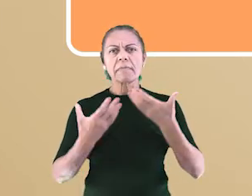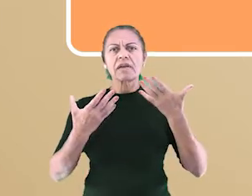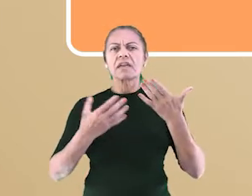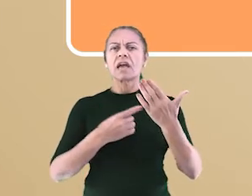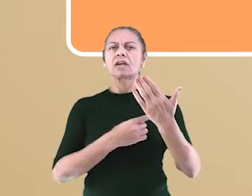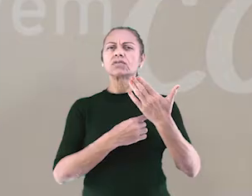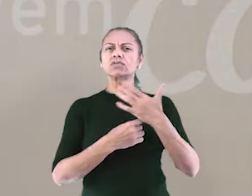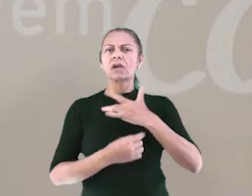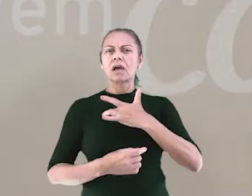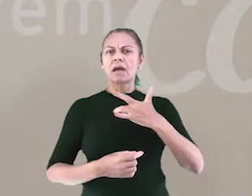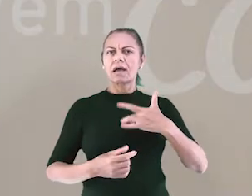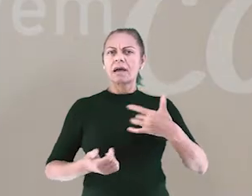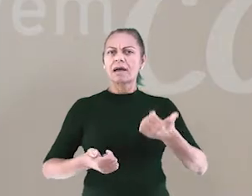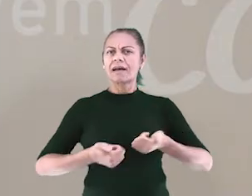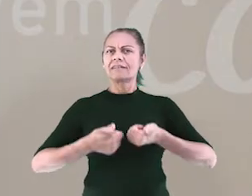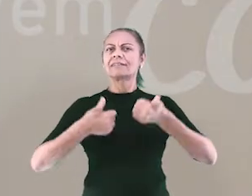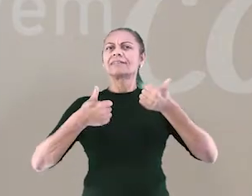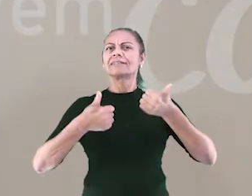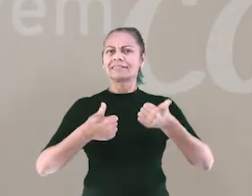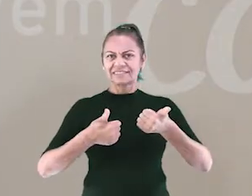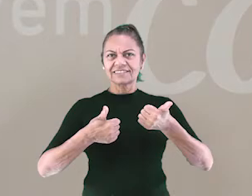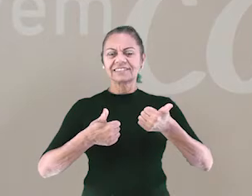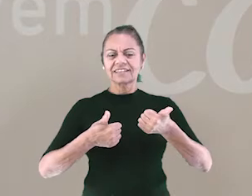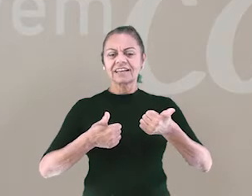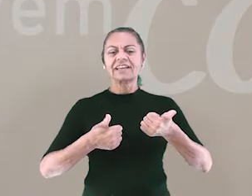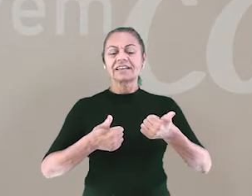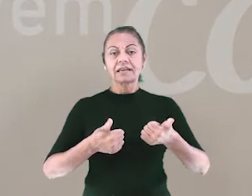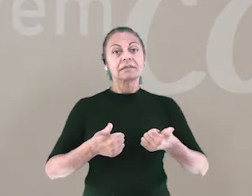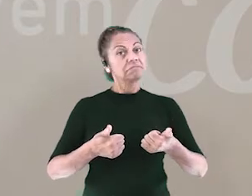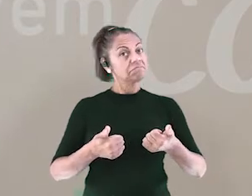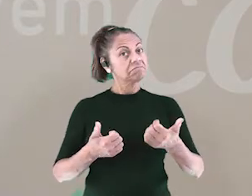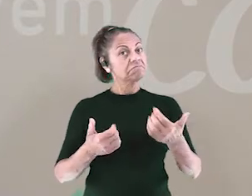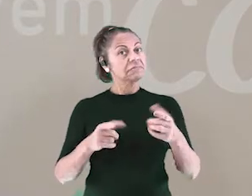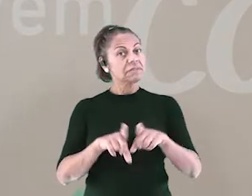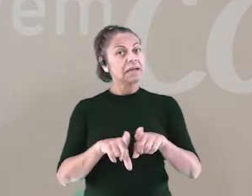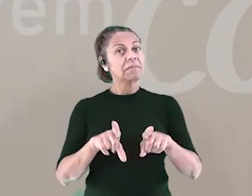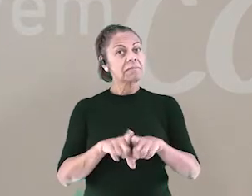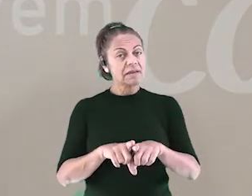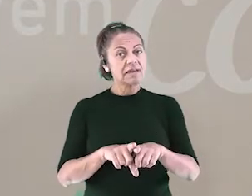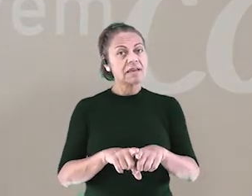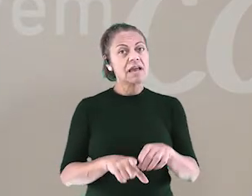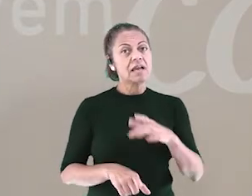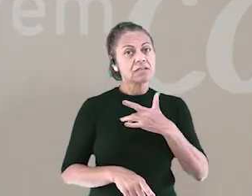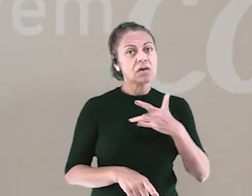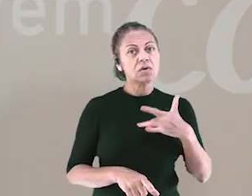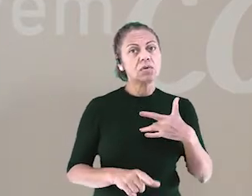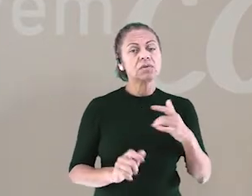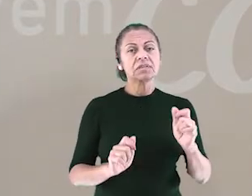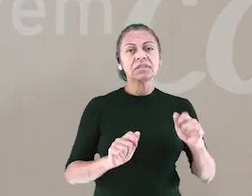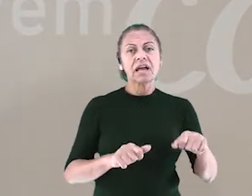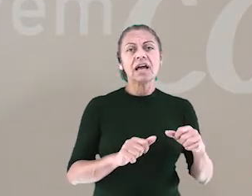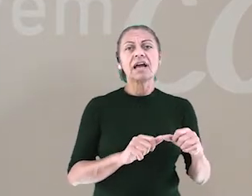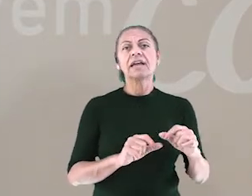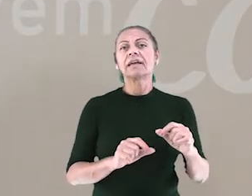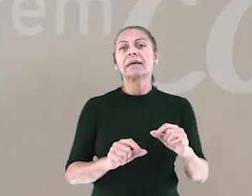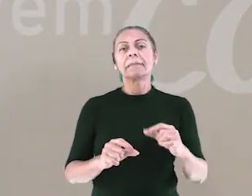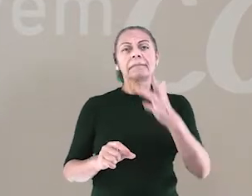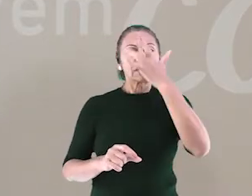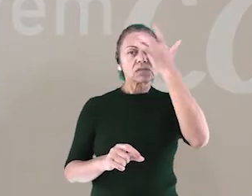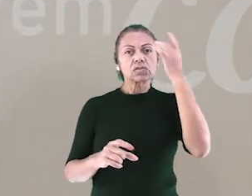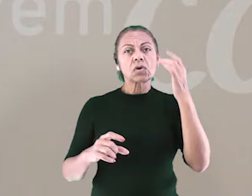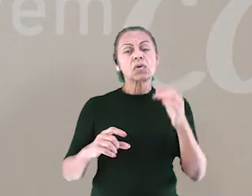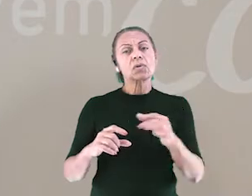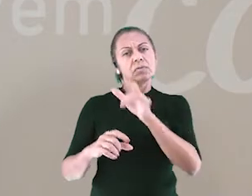importantíssimo. Se alimentar bem nos ajuda a cuidar da nossa saúde. Inclusive, a nossa saúde pode